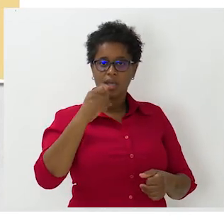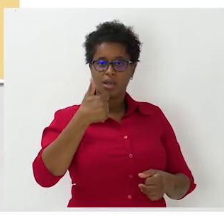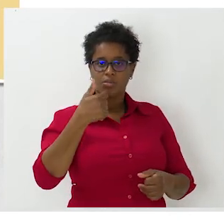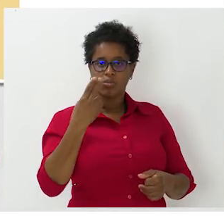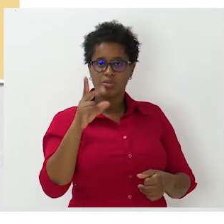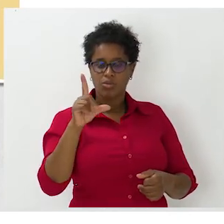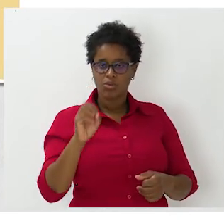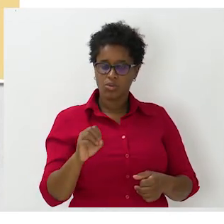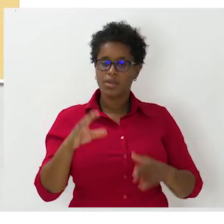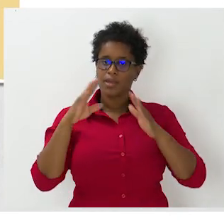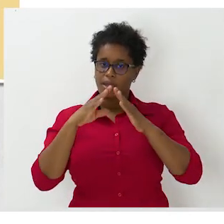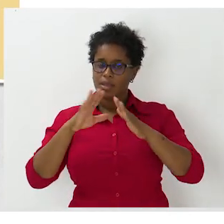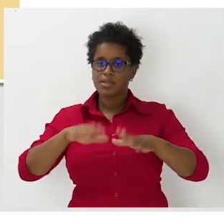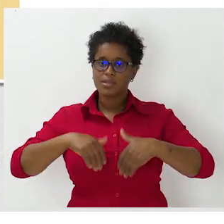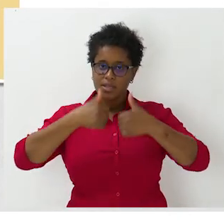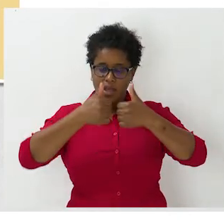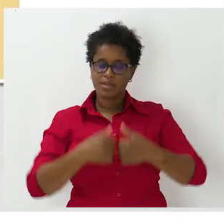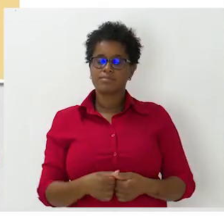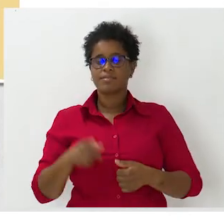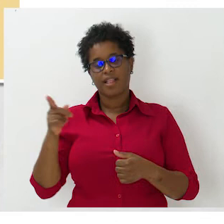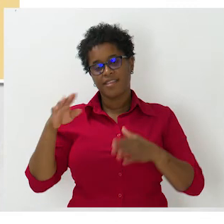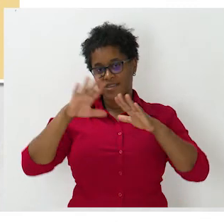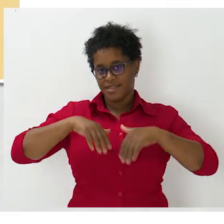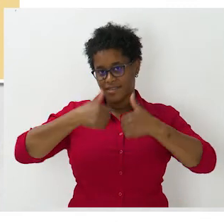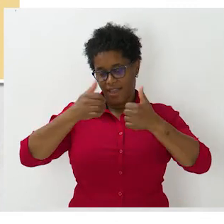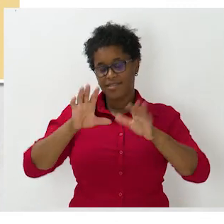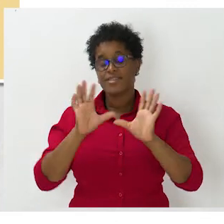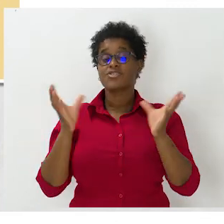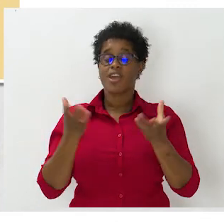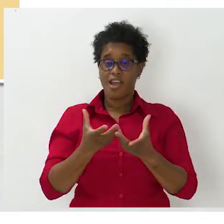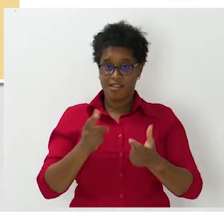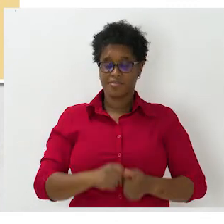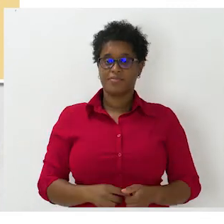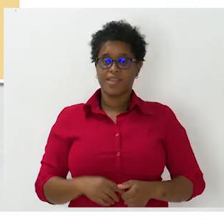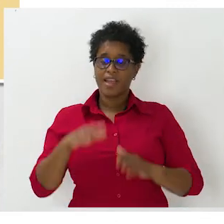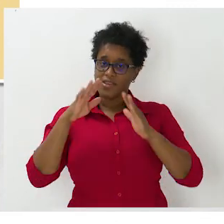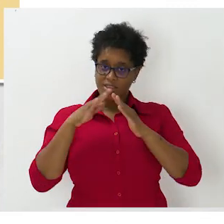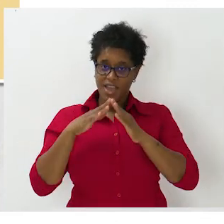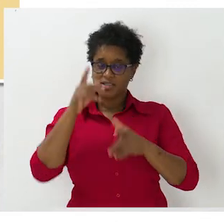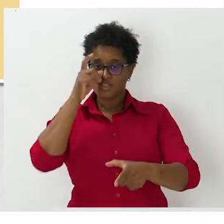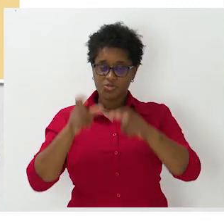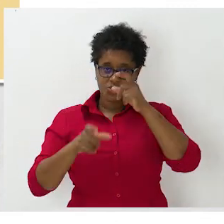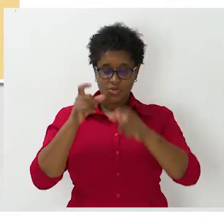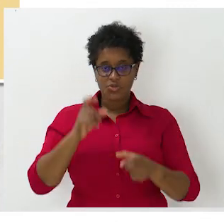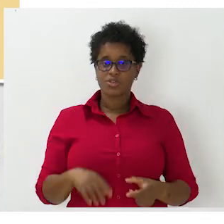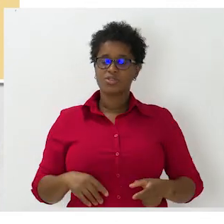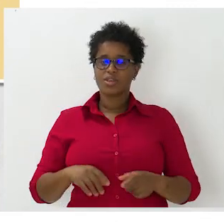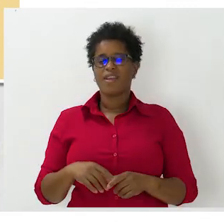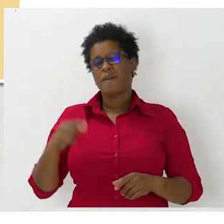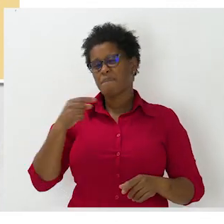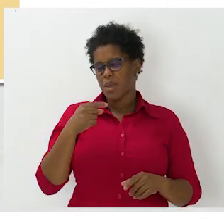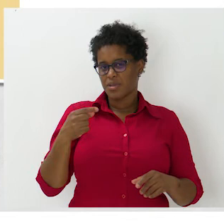E casas na cidade. Na cidade, em geral, as casas das pessoas